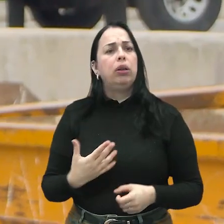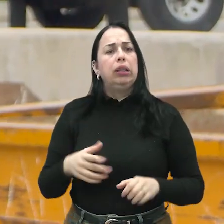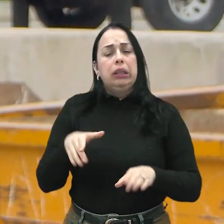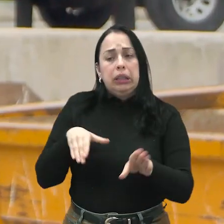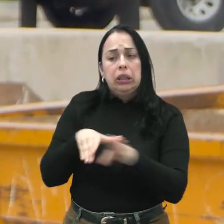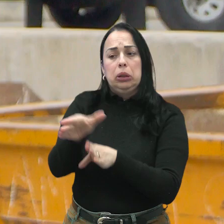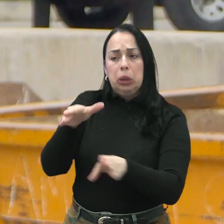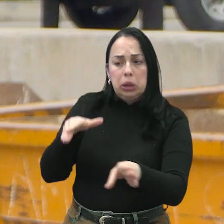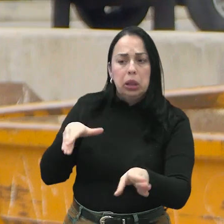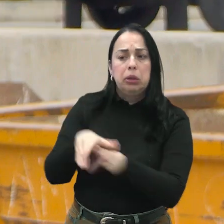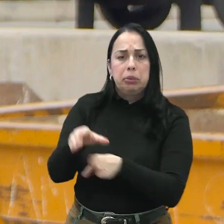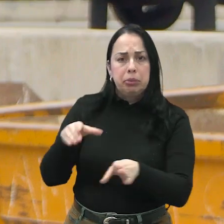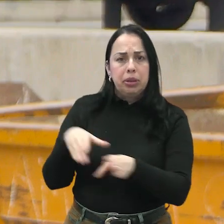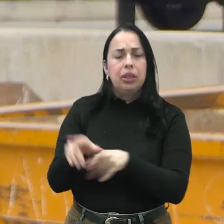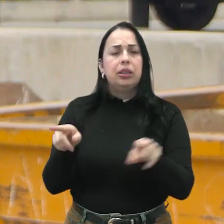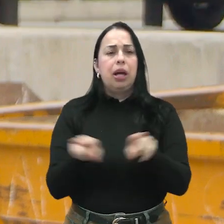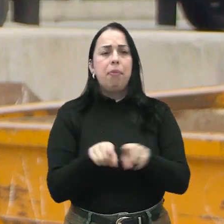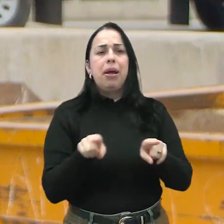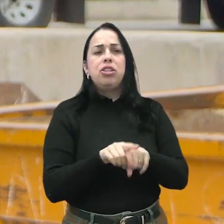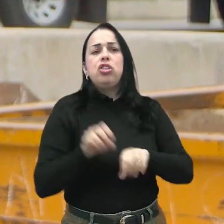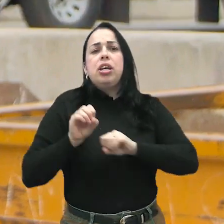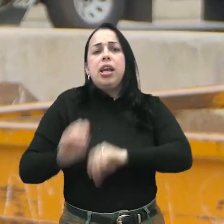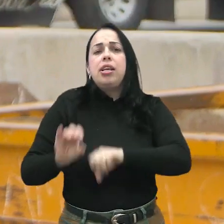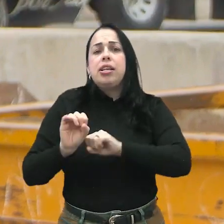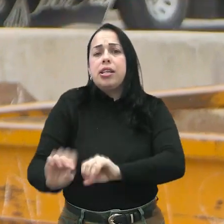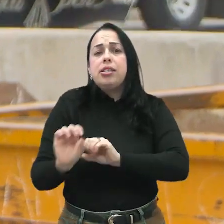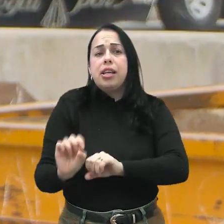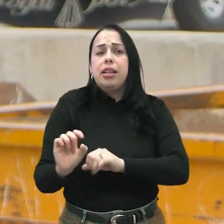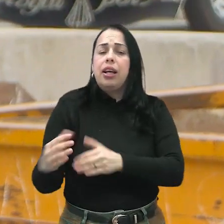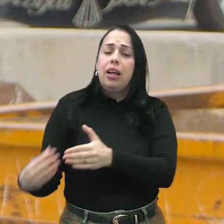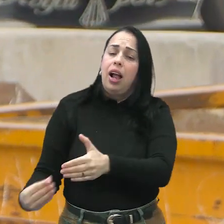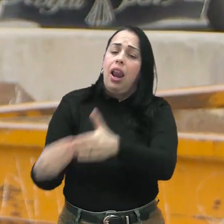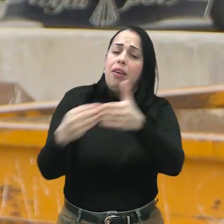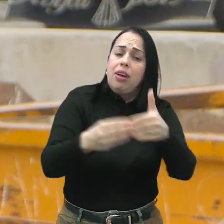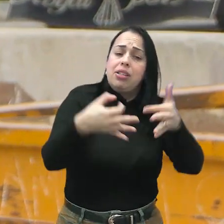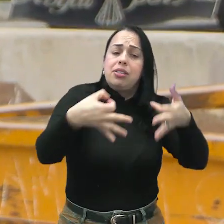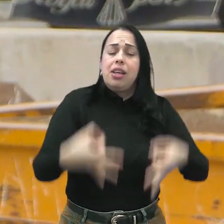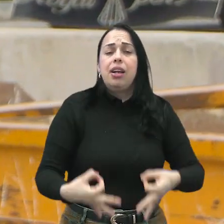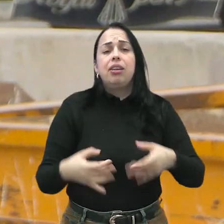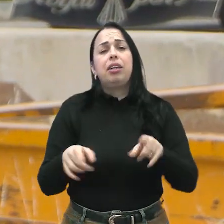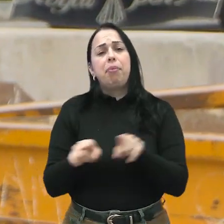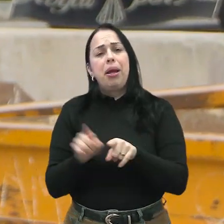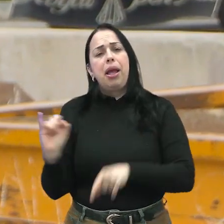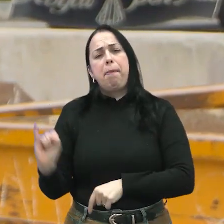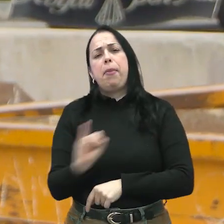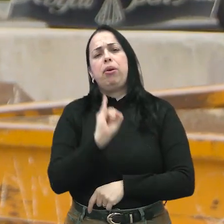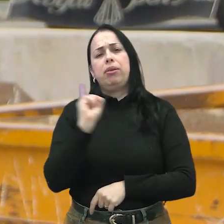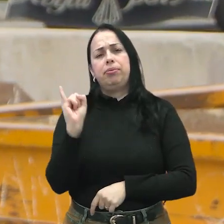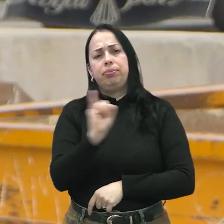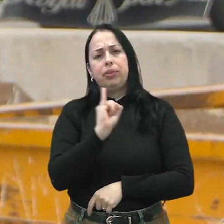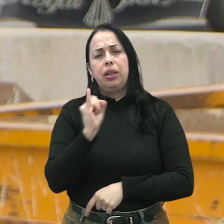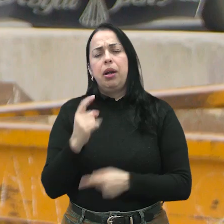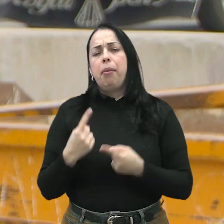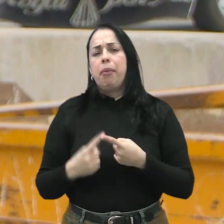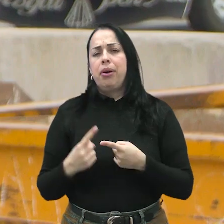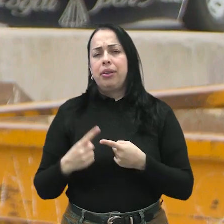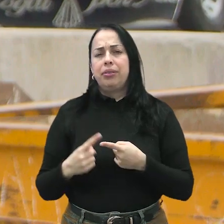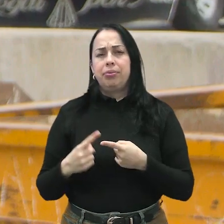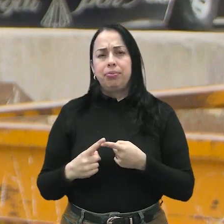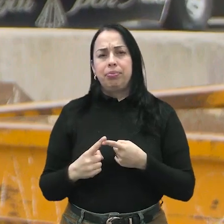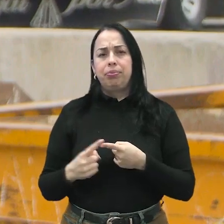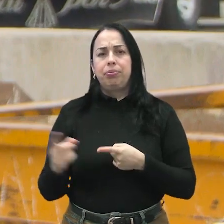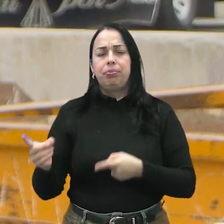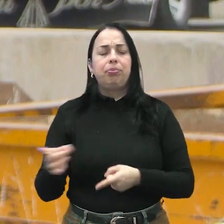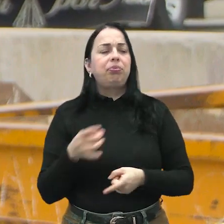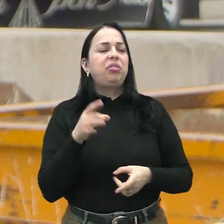de educação ambiental existentes no município, e isso é importante porque o resíduo, ao